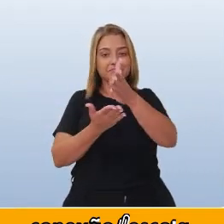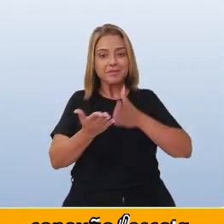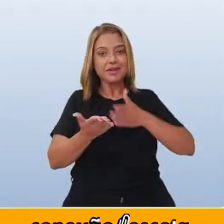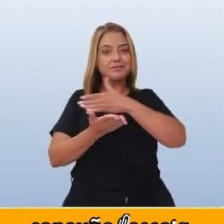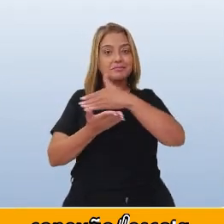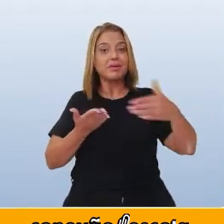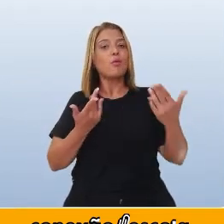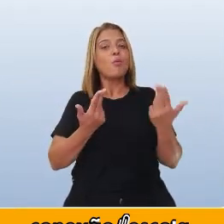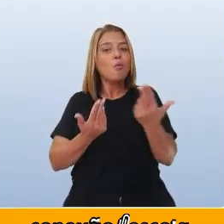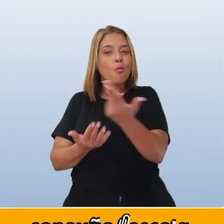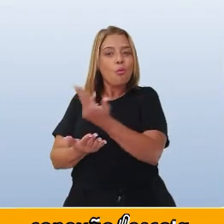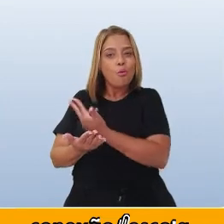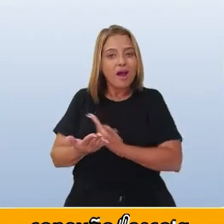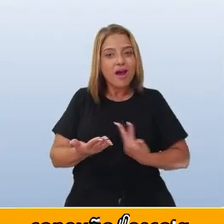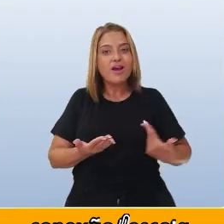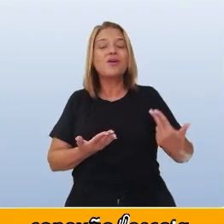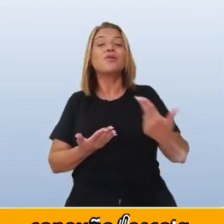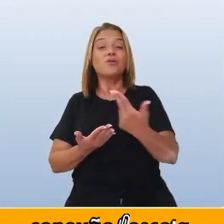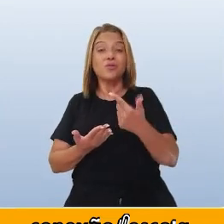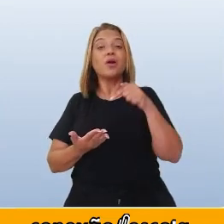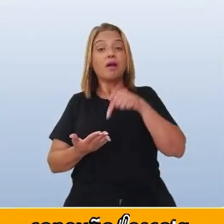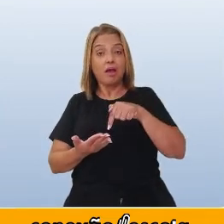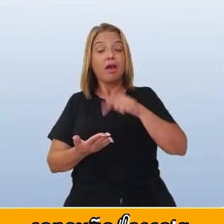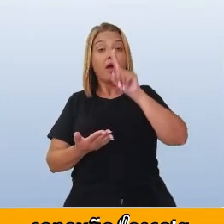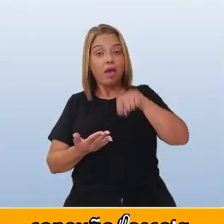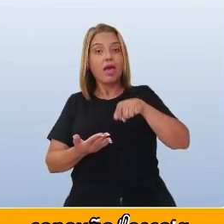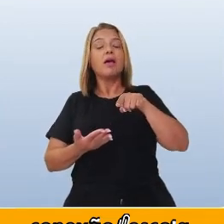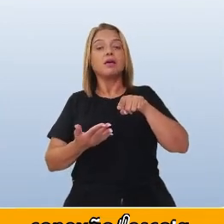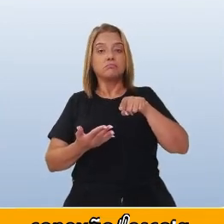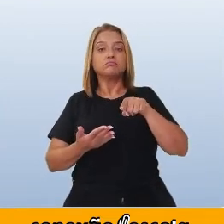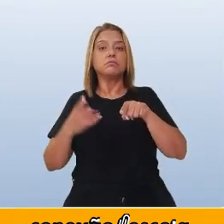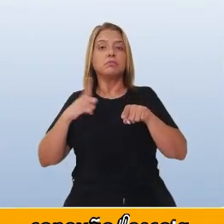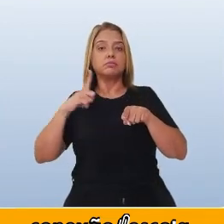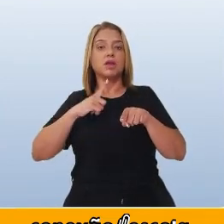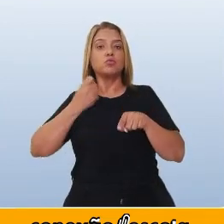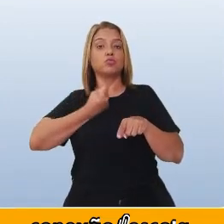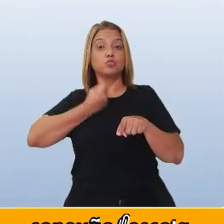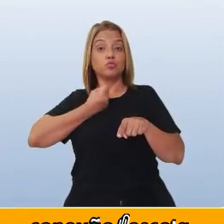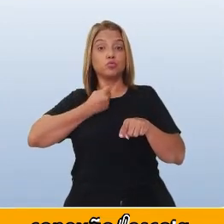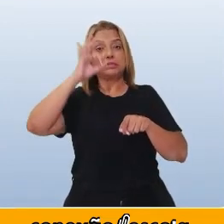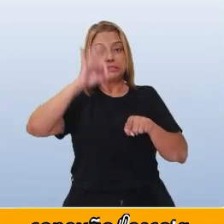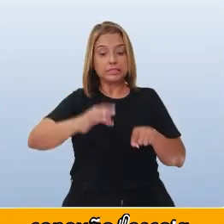partes iguais. Cada uma dessas partes, uma fração.